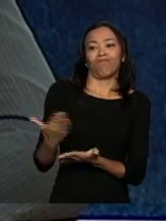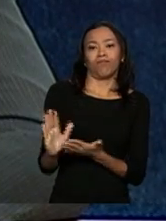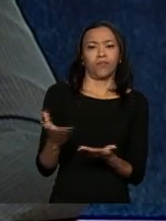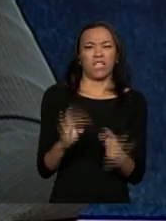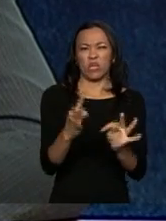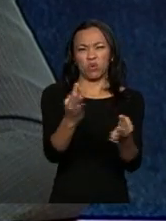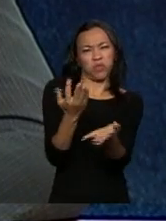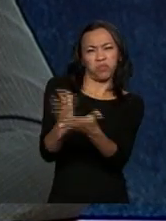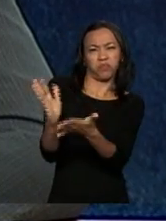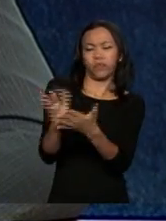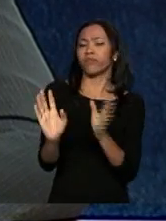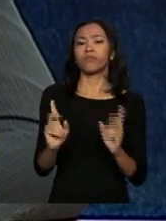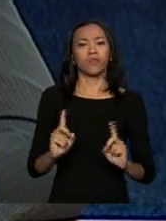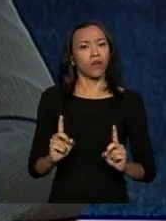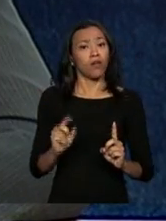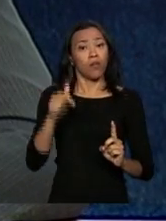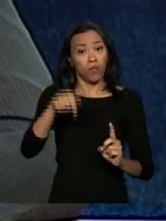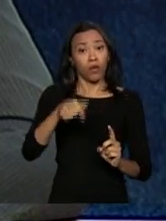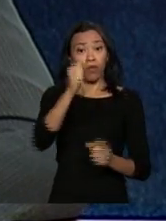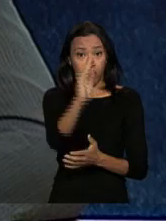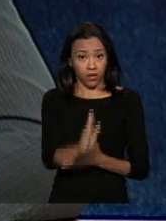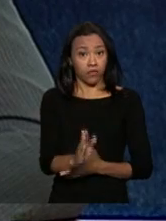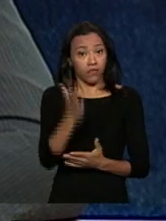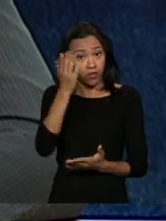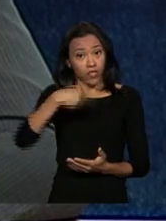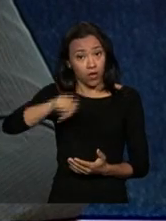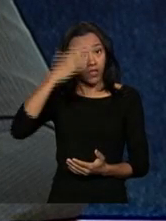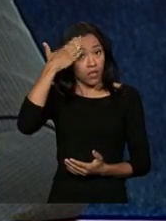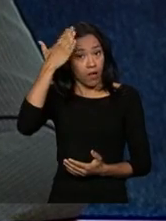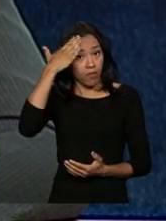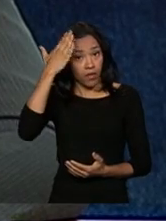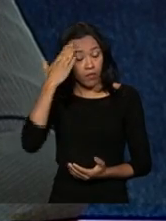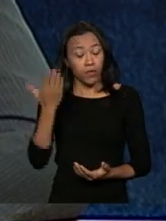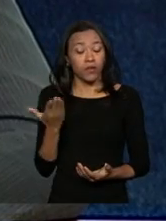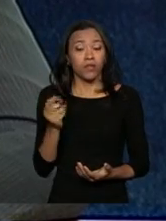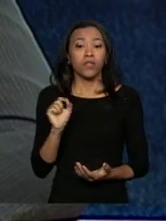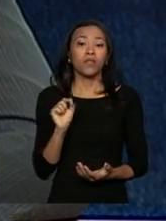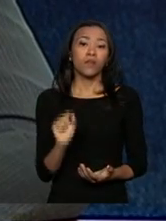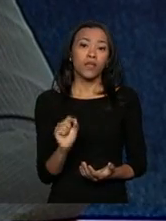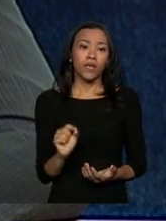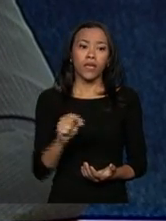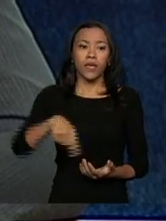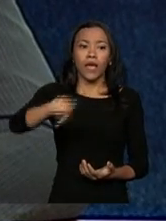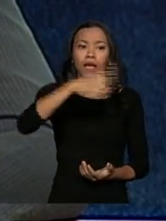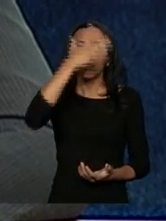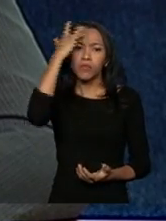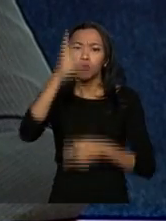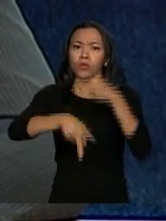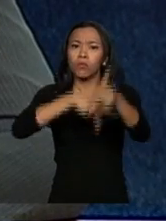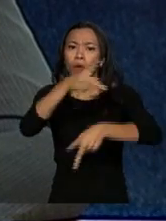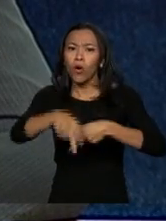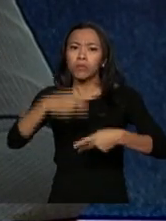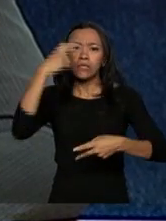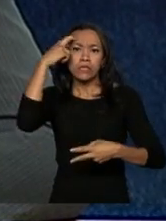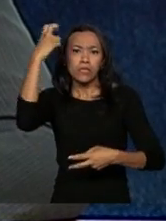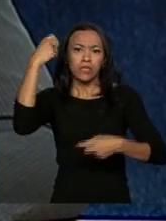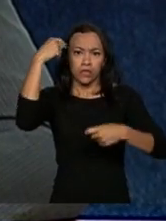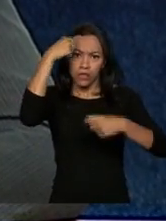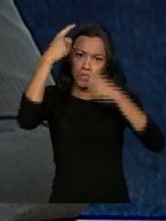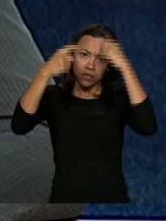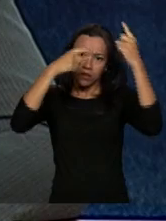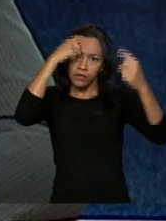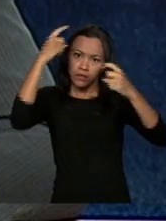eh ainda mais um país que em que é sabido que a criatividade da da da população é extremamente e